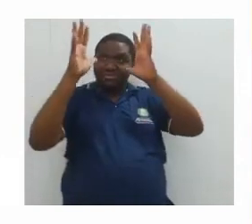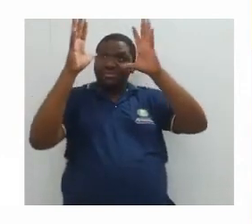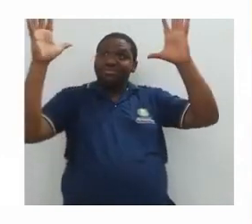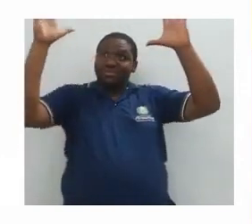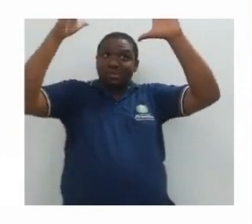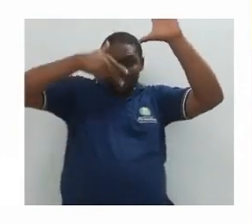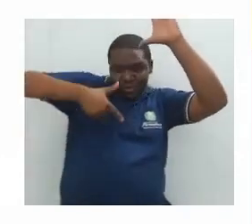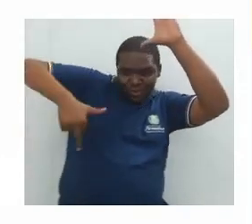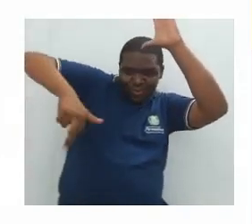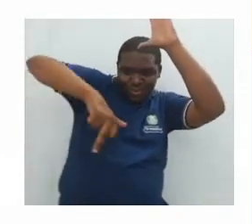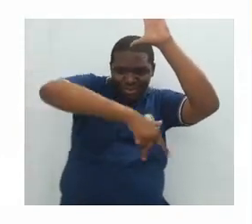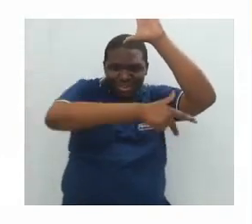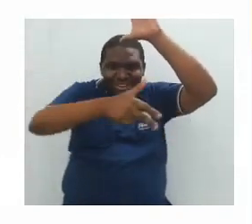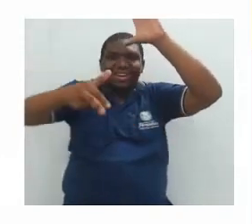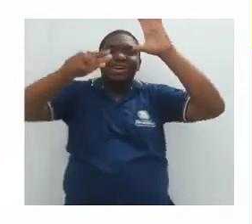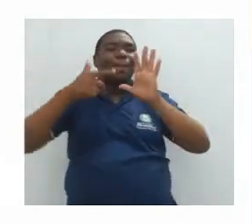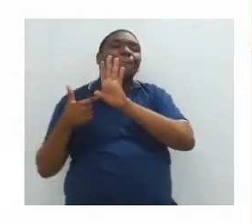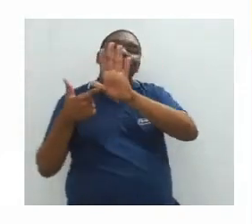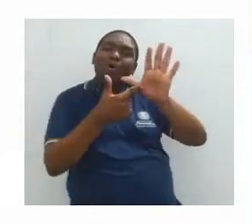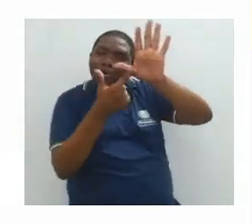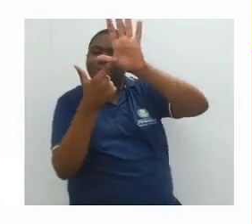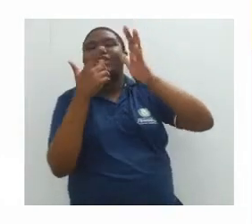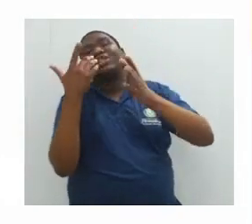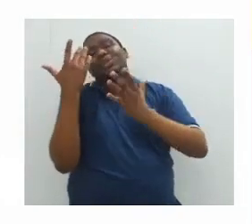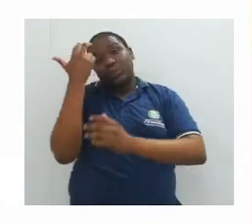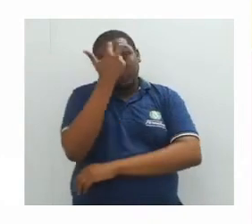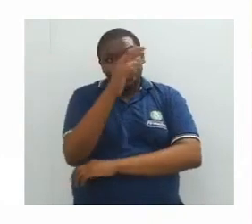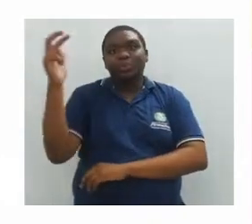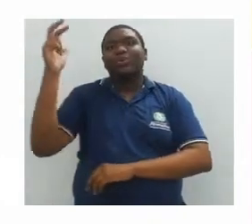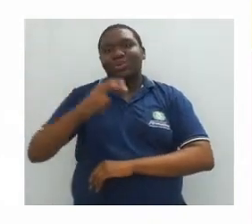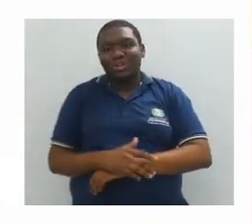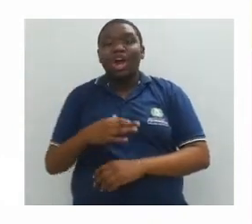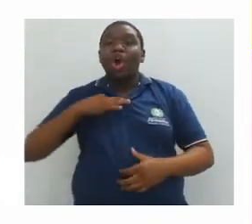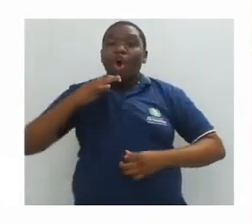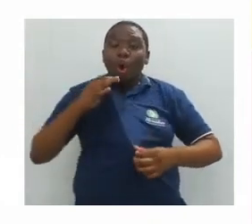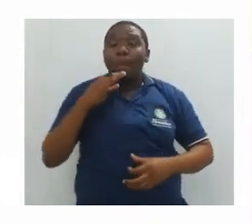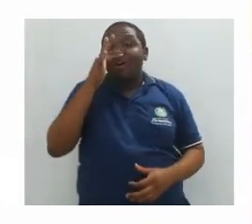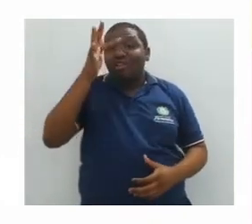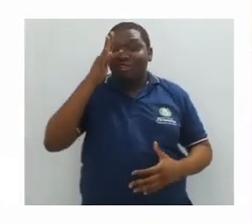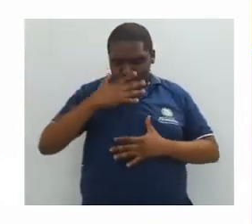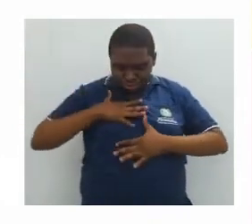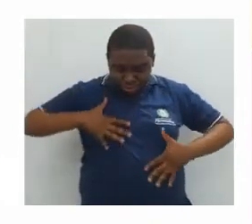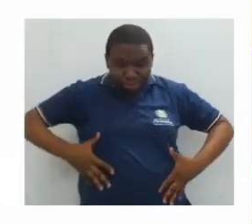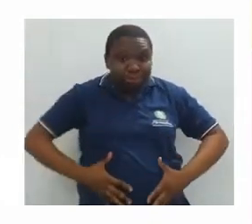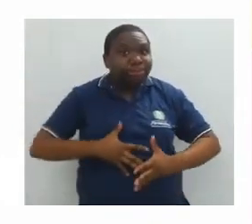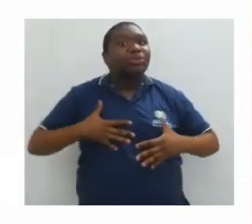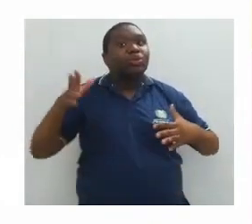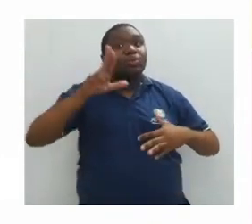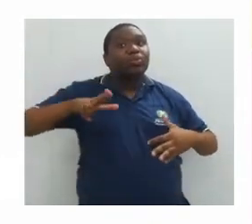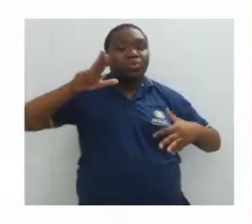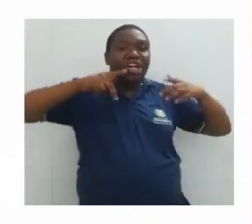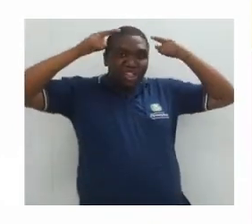Abaixo do coqueiro, para mostrar essa cultura se perpetuando. As roupas são bem floridas, né? Elas utilizam chapéu